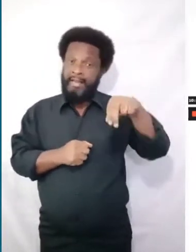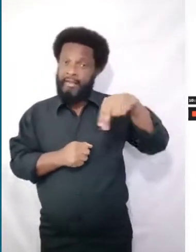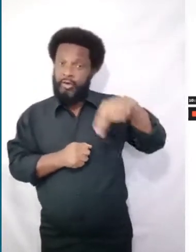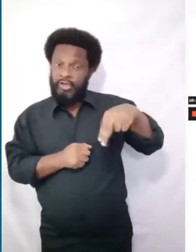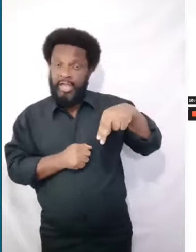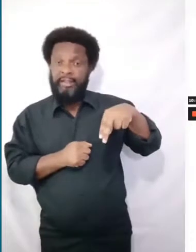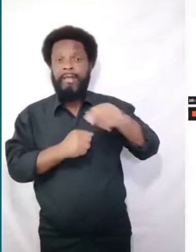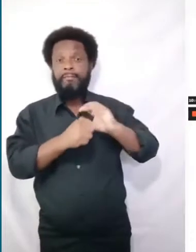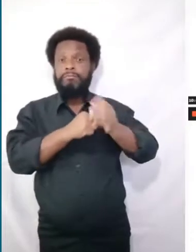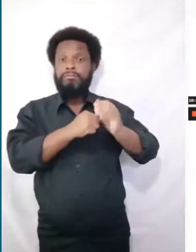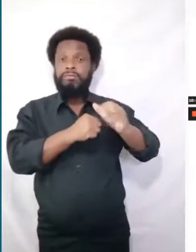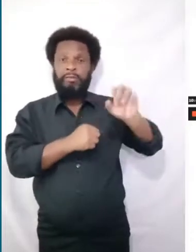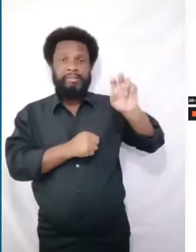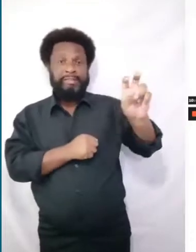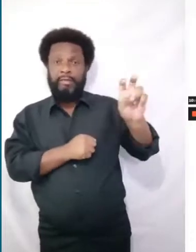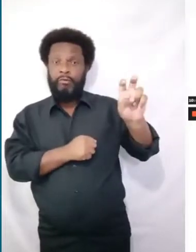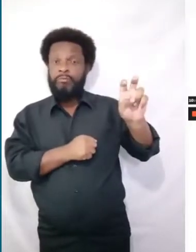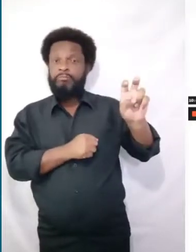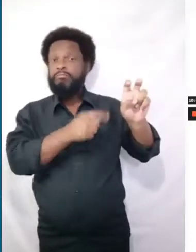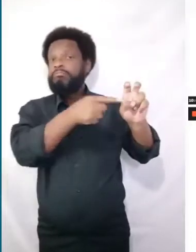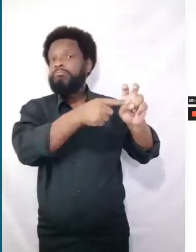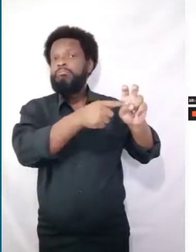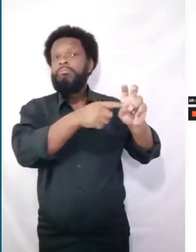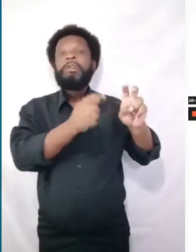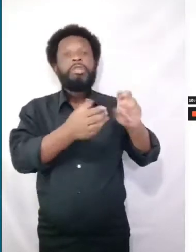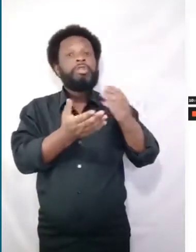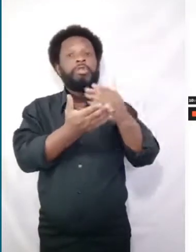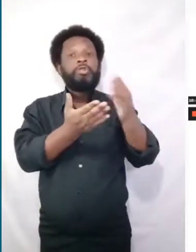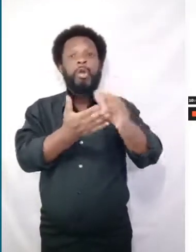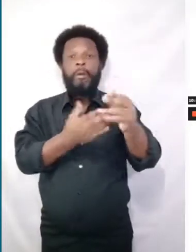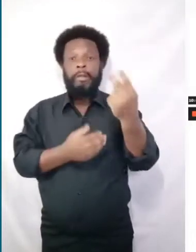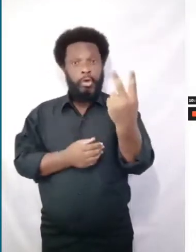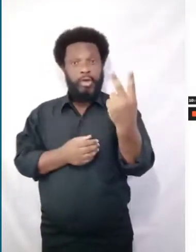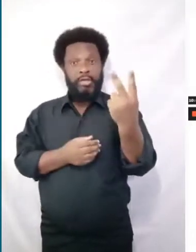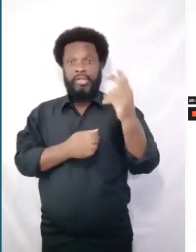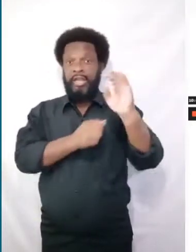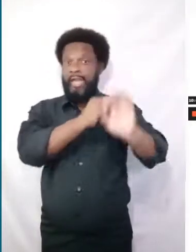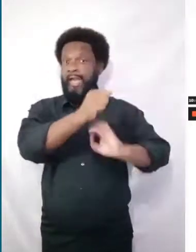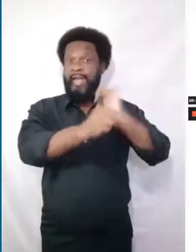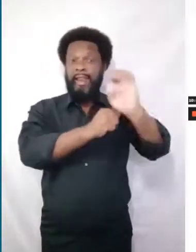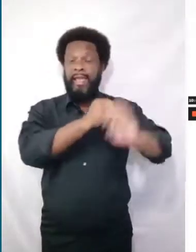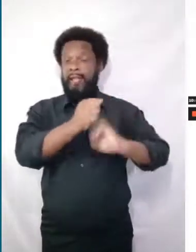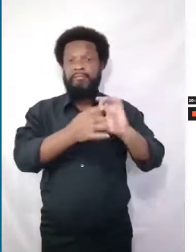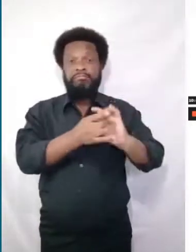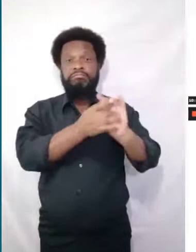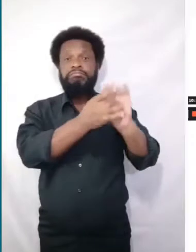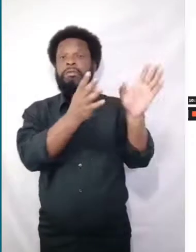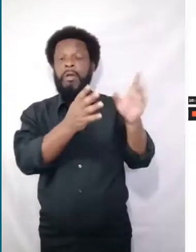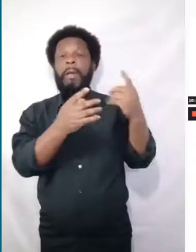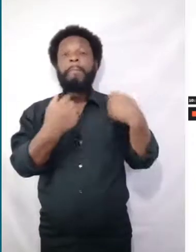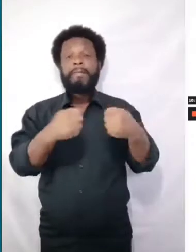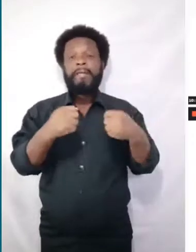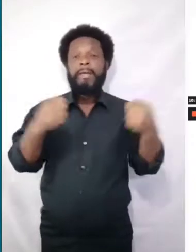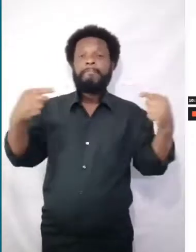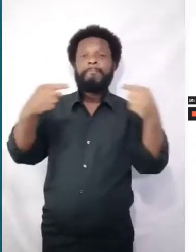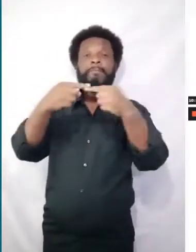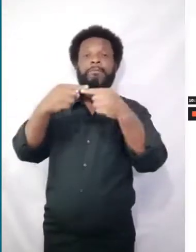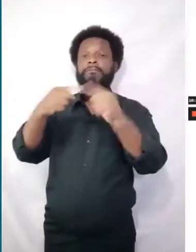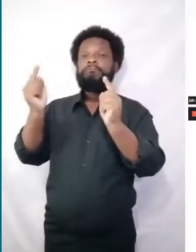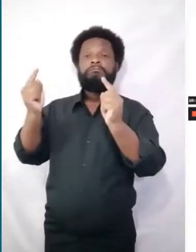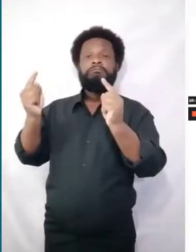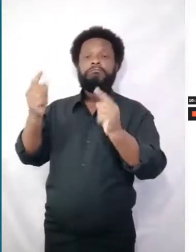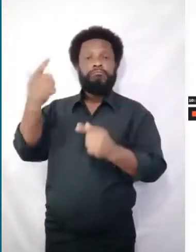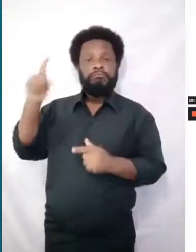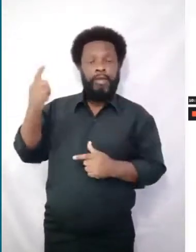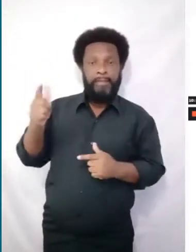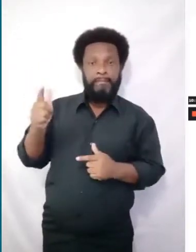cada hidrogênio vai fazer uma. Só que o nitrogênio ele tem 5 elétrons na camada de valência. Então, vai ficar sobrando 2 elétrons, né, que vai formar